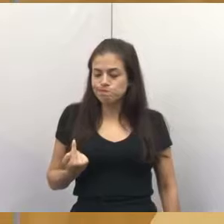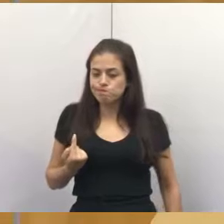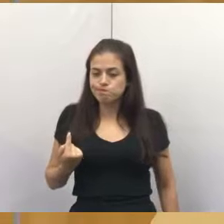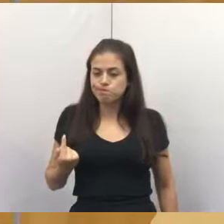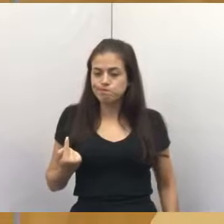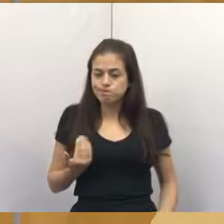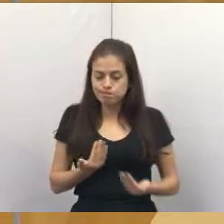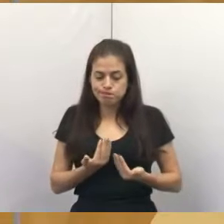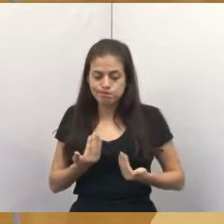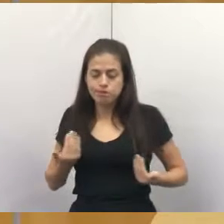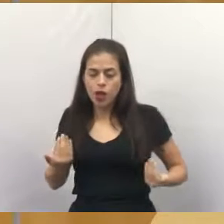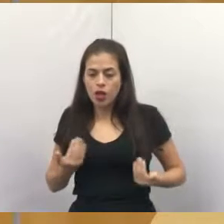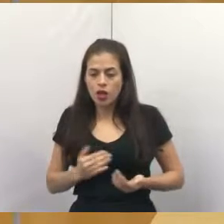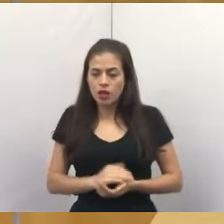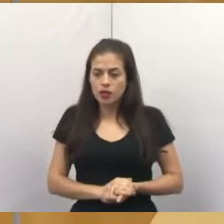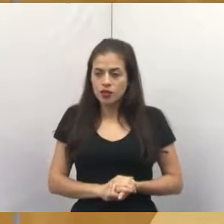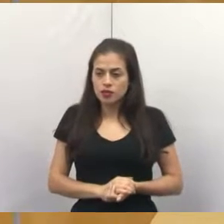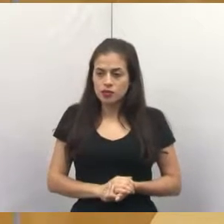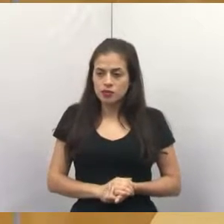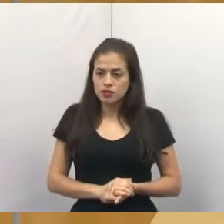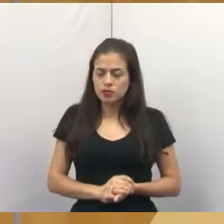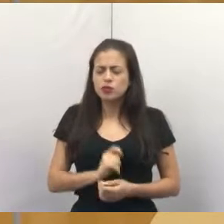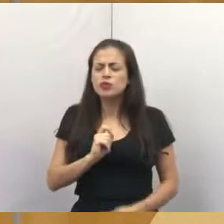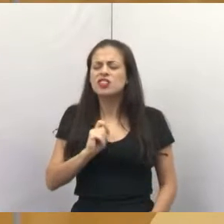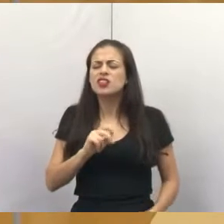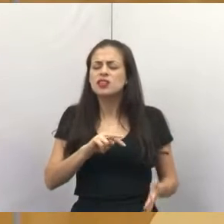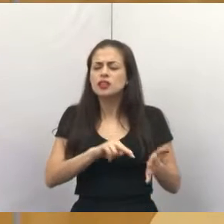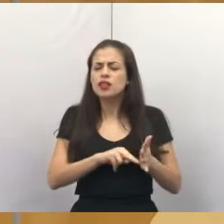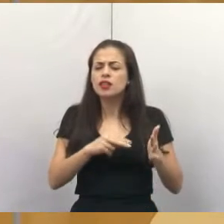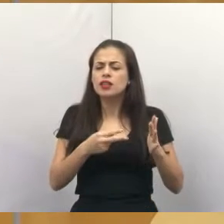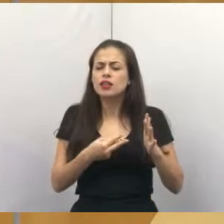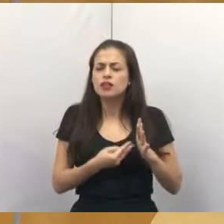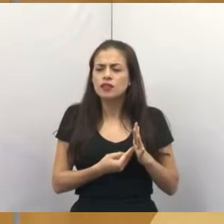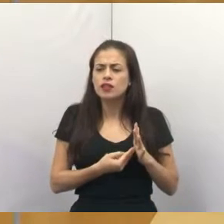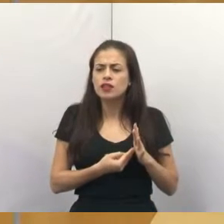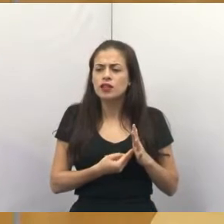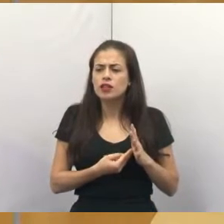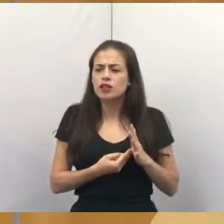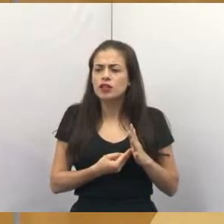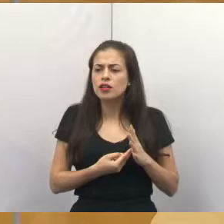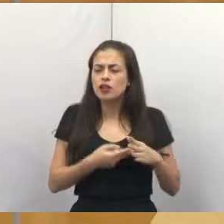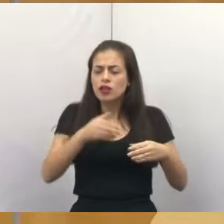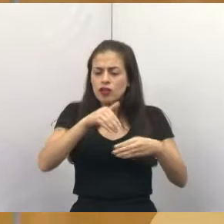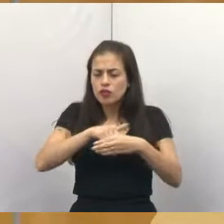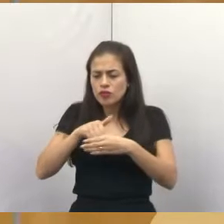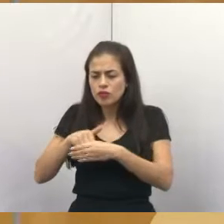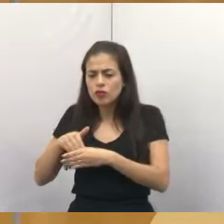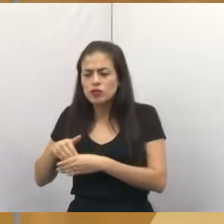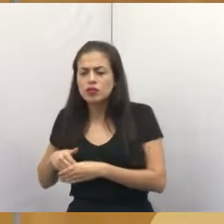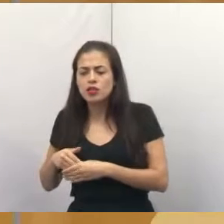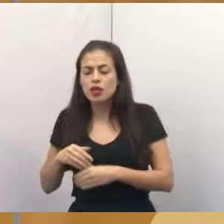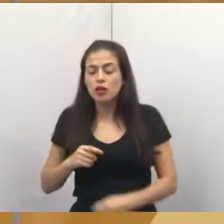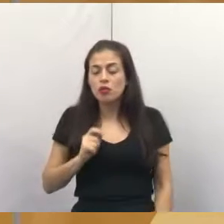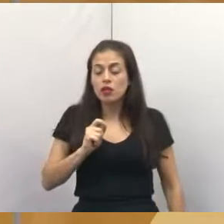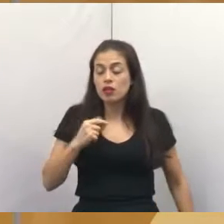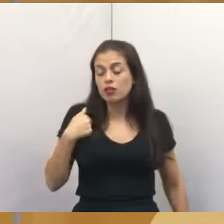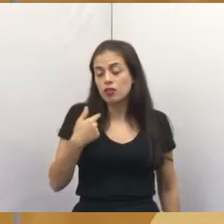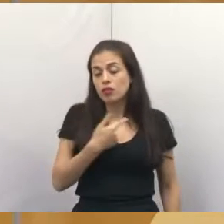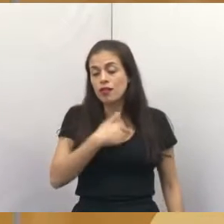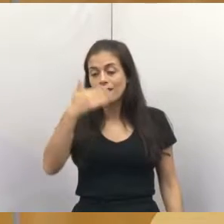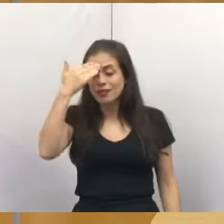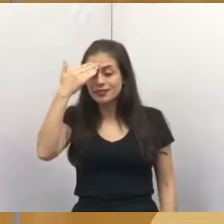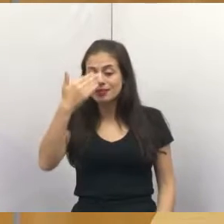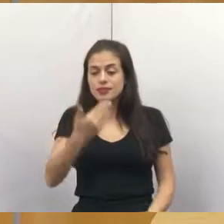que significa essa independência? É votar de acordo com as nossas convicções, de